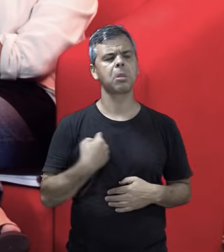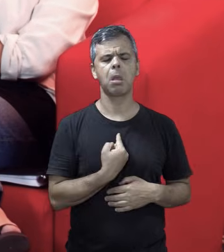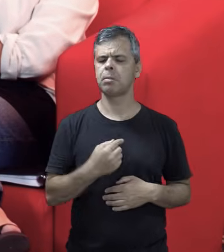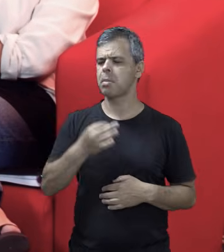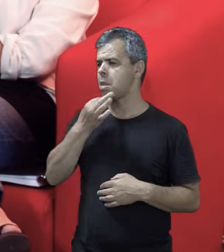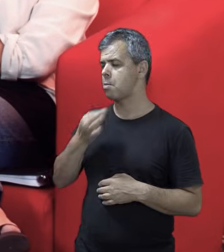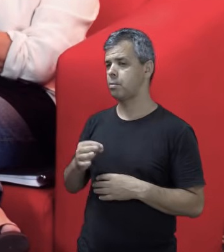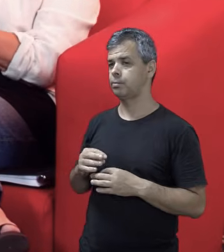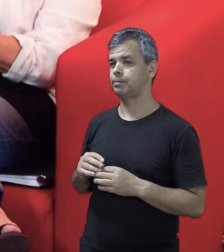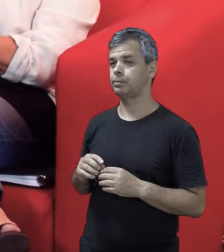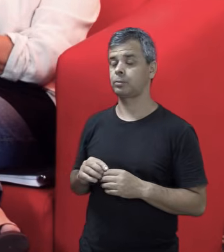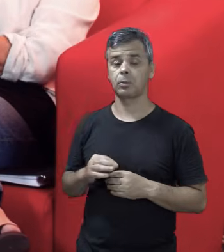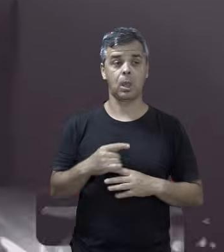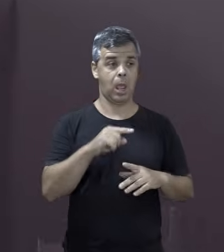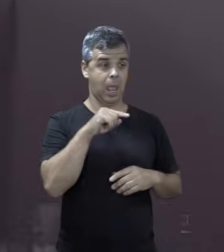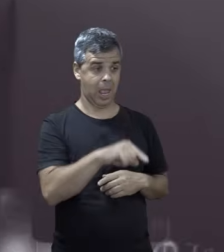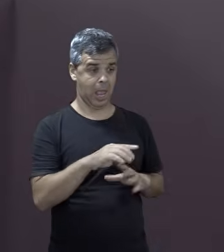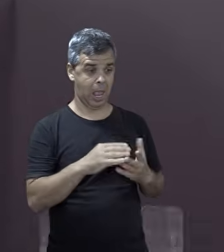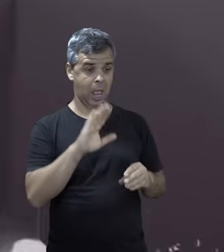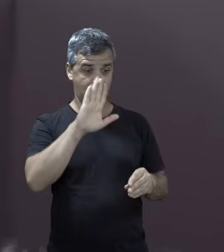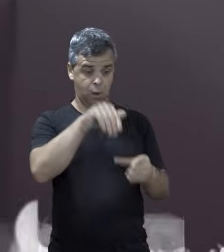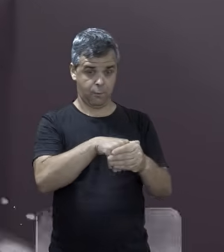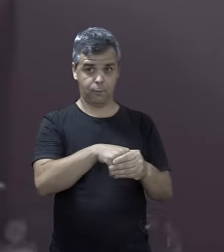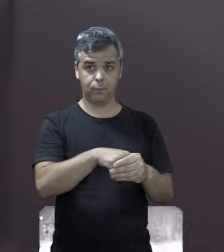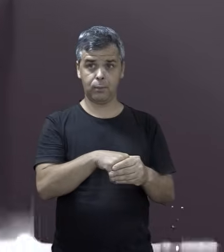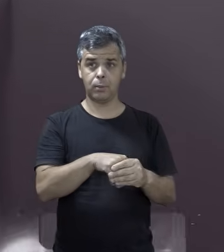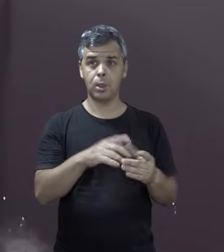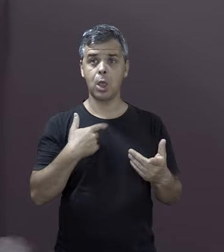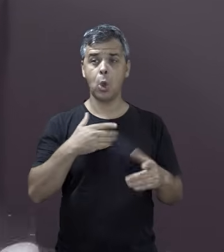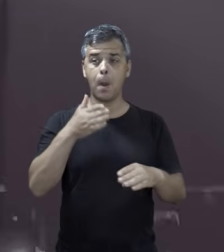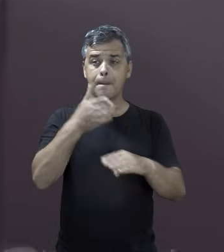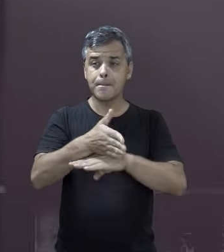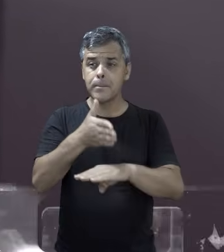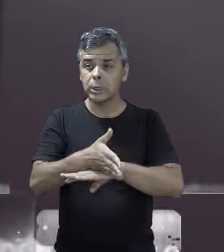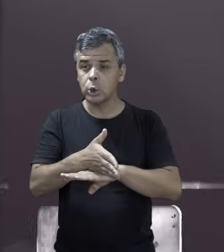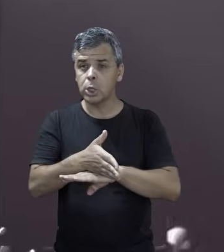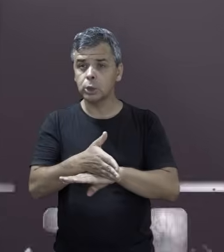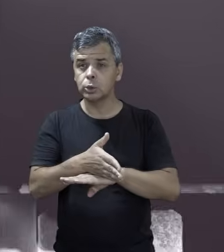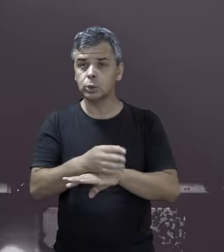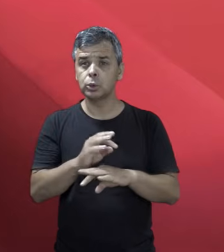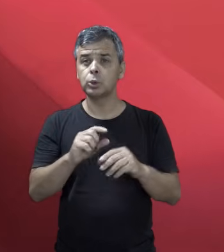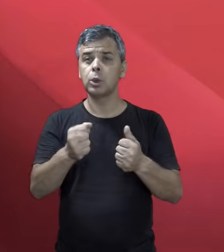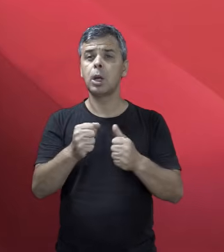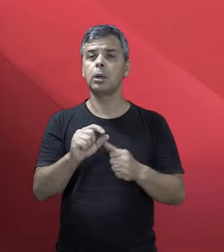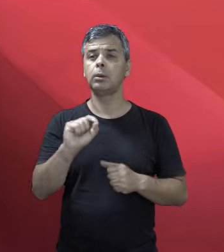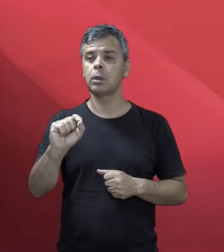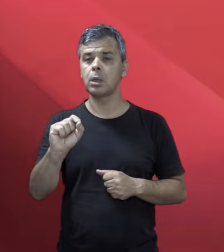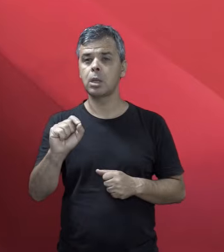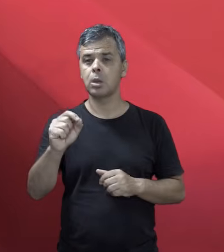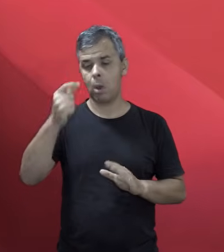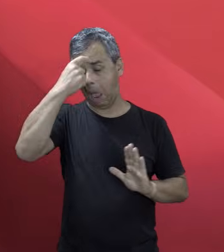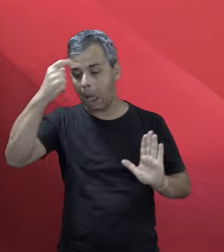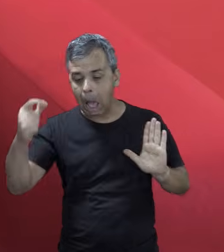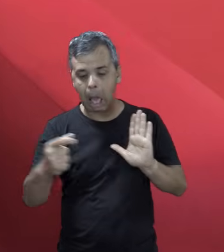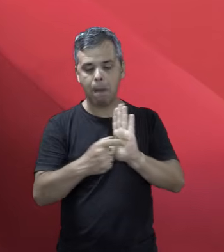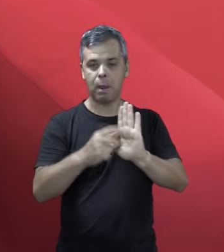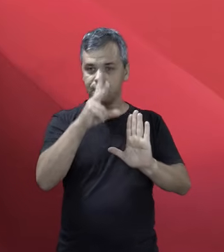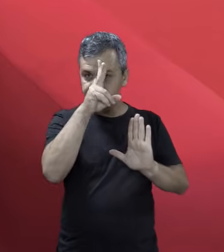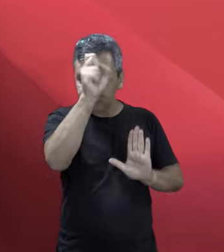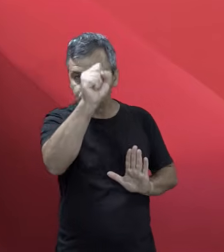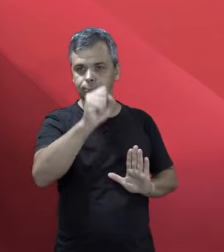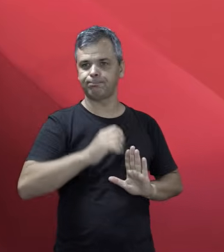falado muito que essa é uma eleição com a particularidade de uma inteligência artificial mais